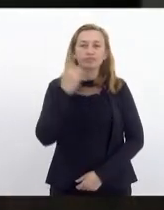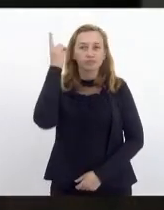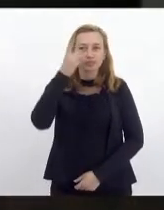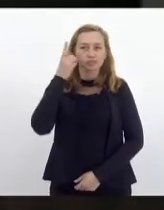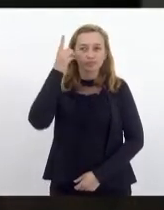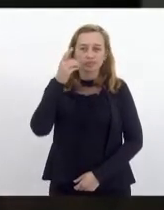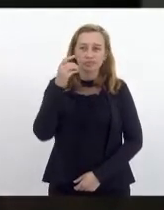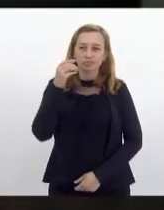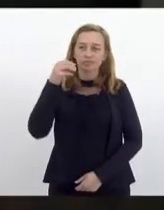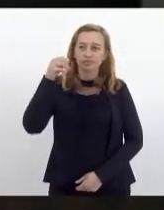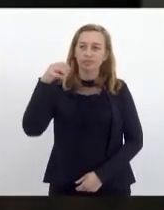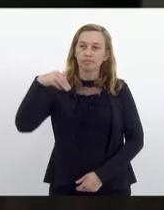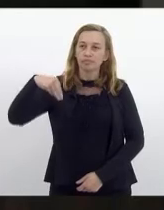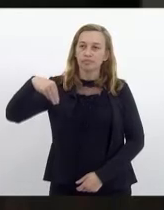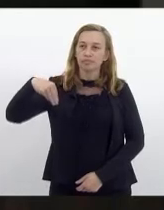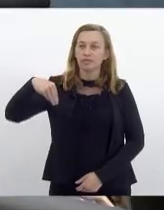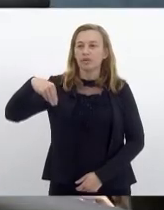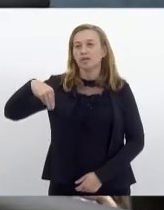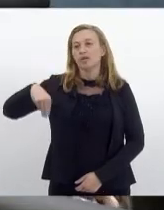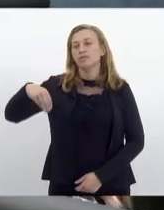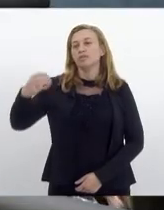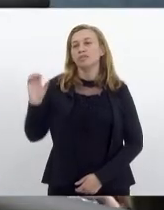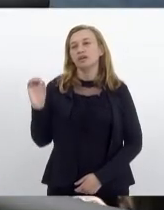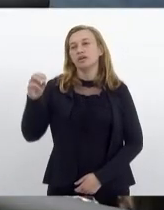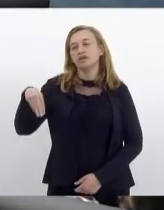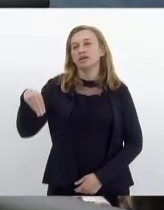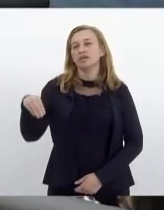Deputado Carlos Mink.